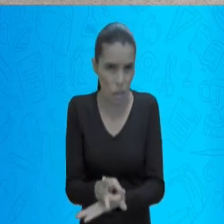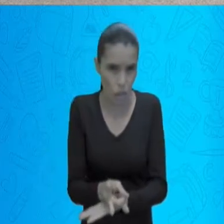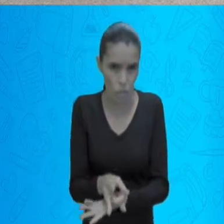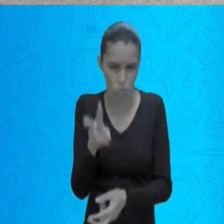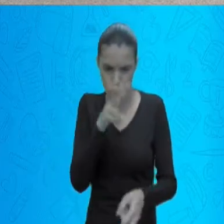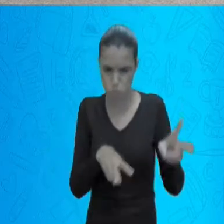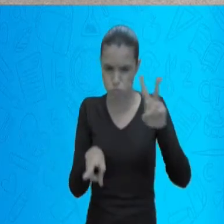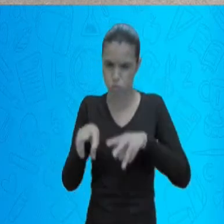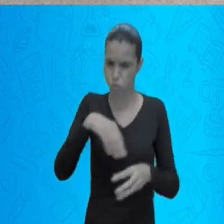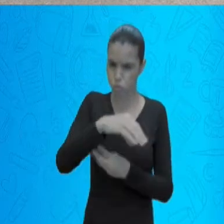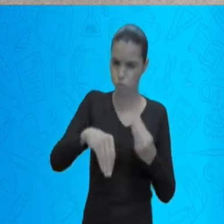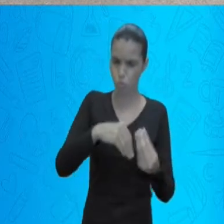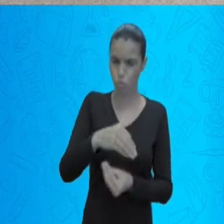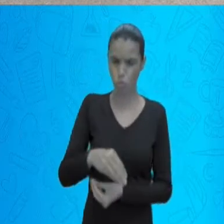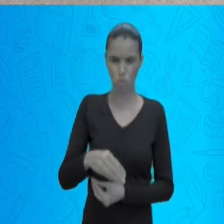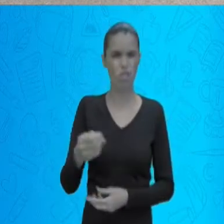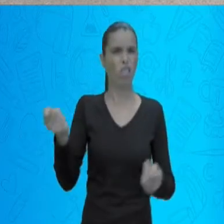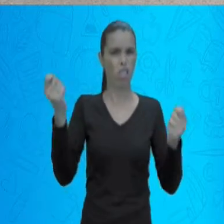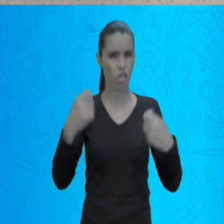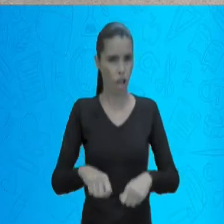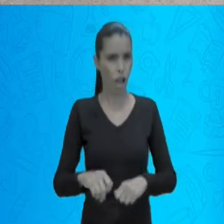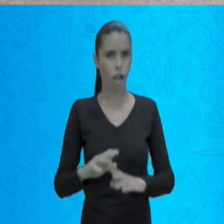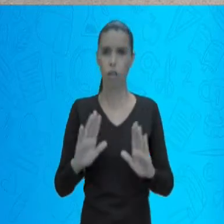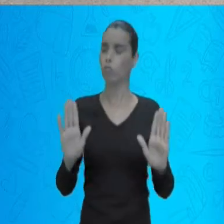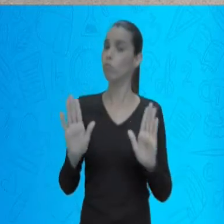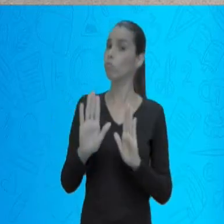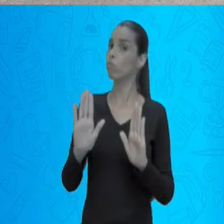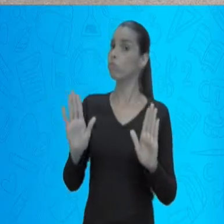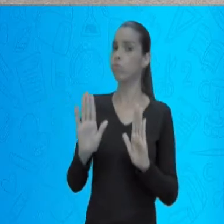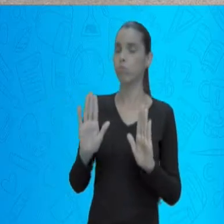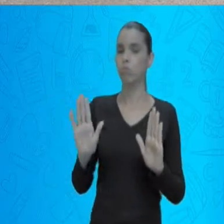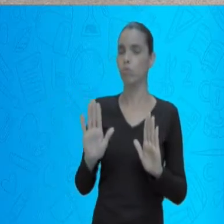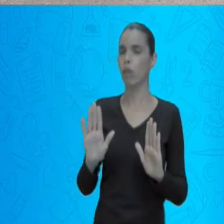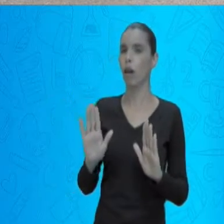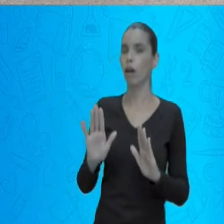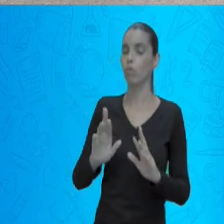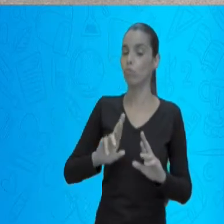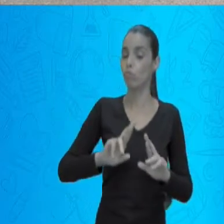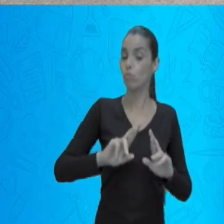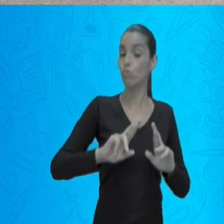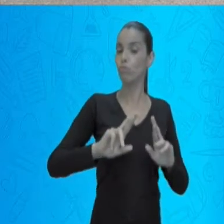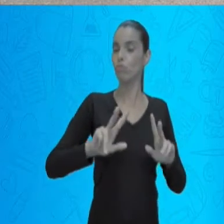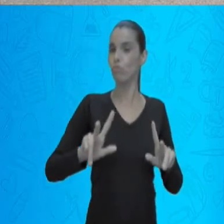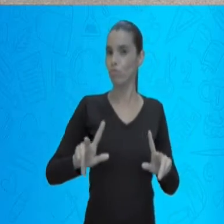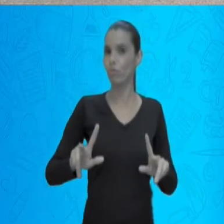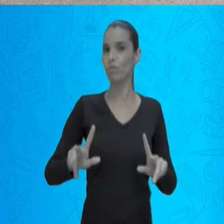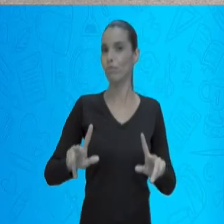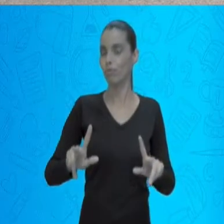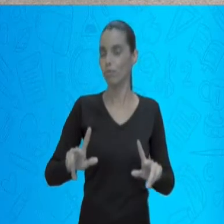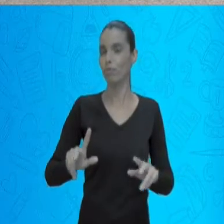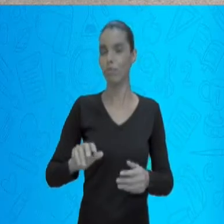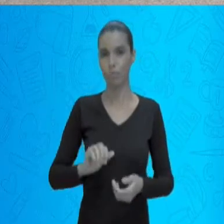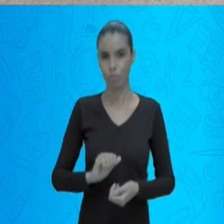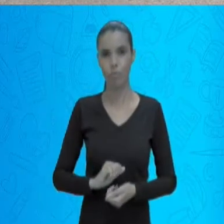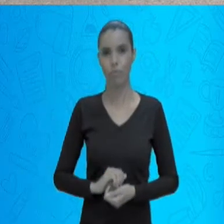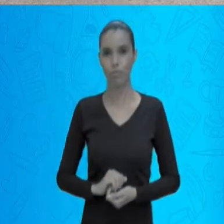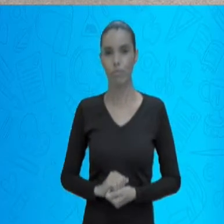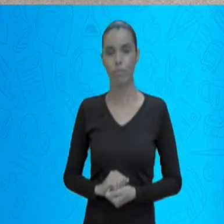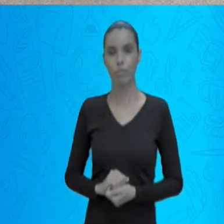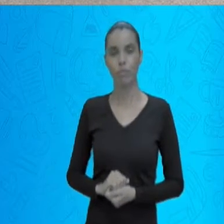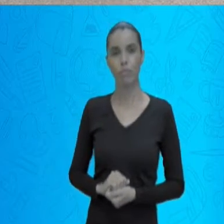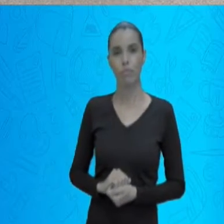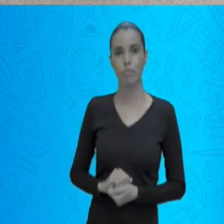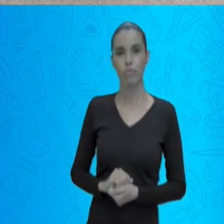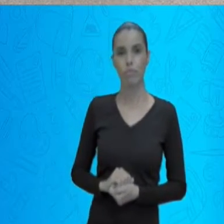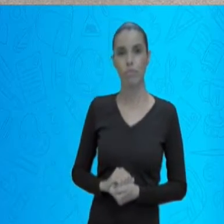identificar os componentes de uma mistura e por vezes a gente corre o risco